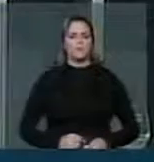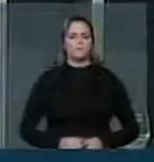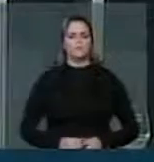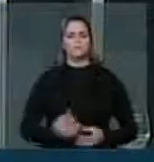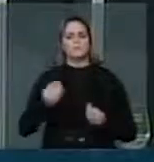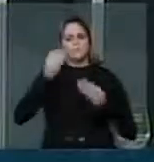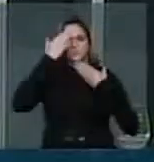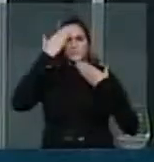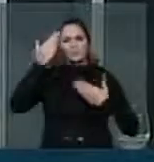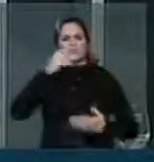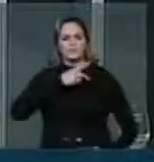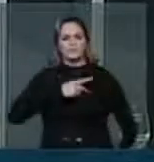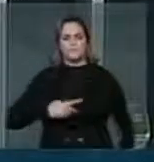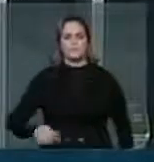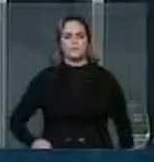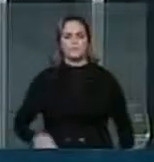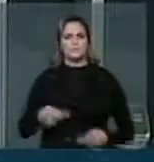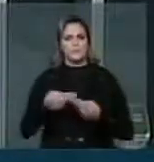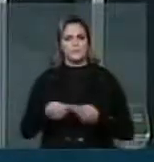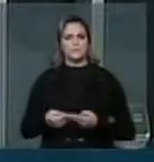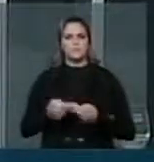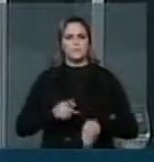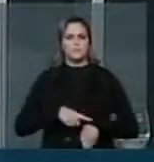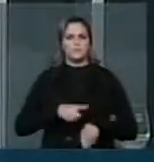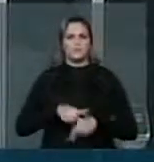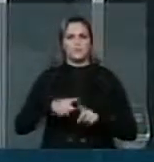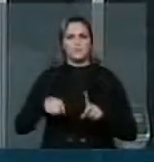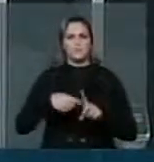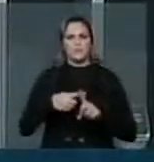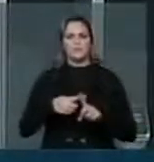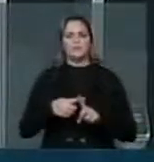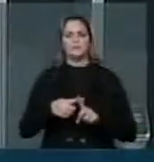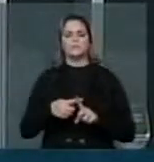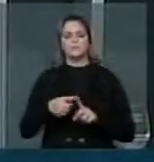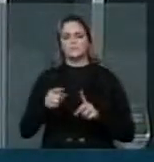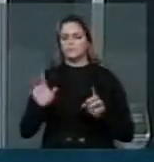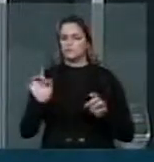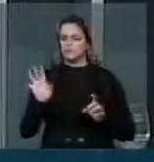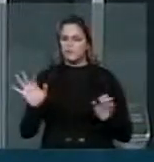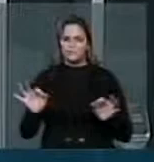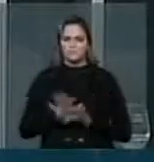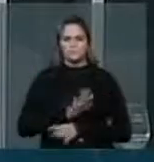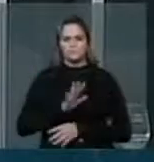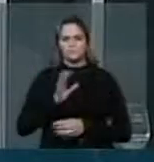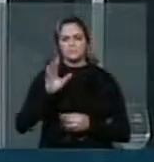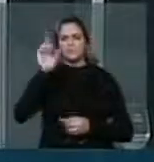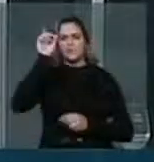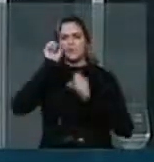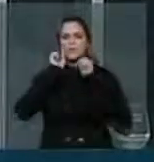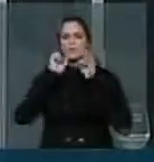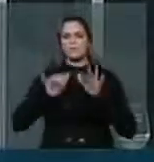presidente, muito obrigado pela tolerância de Vossa Excelência. Era o que eu tinha a dizer. Que Deus abençoe o Brasil.